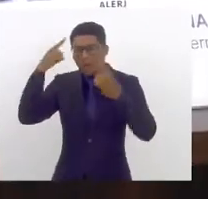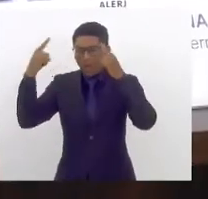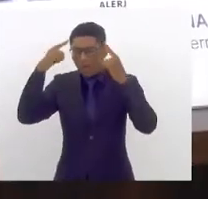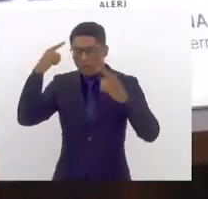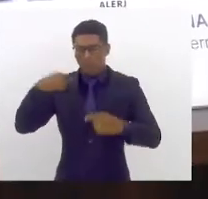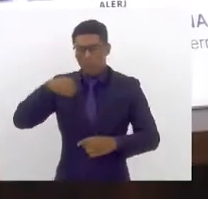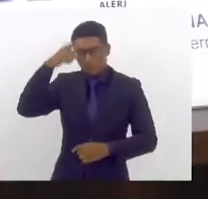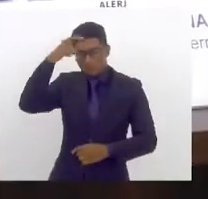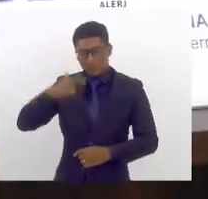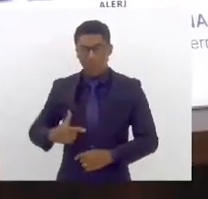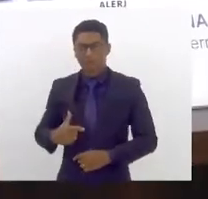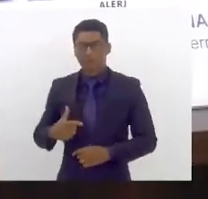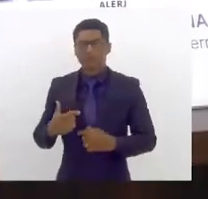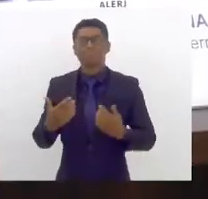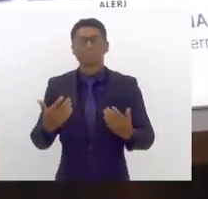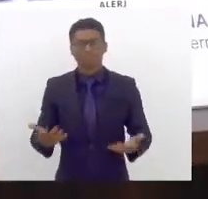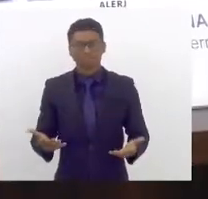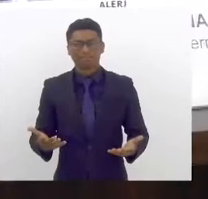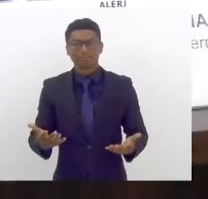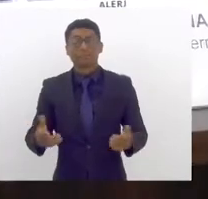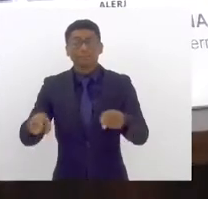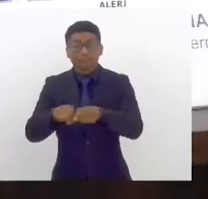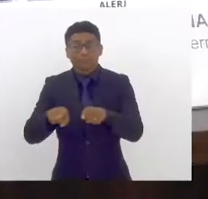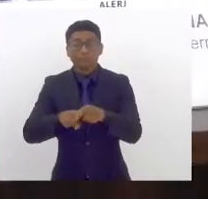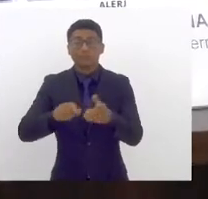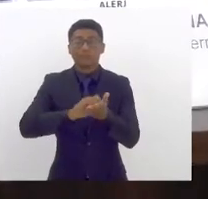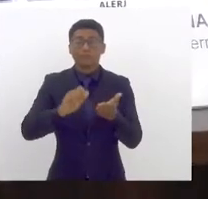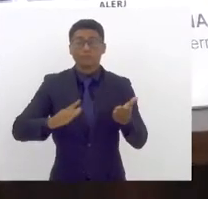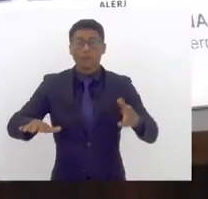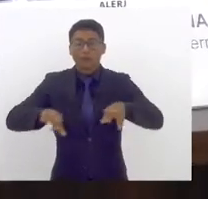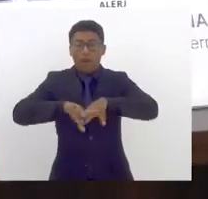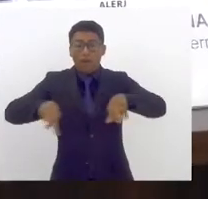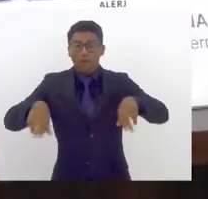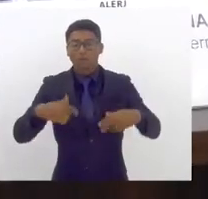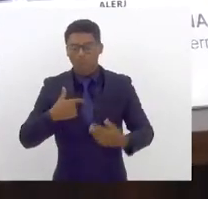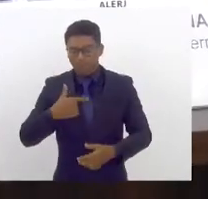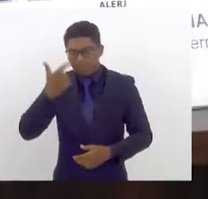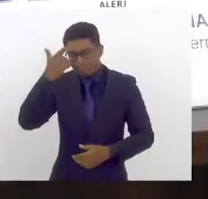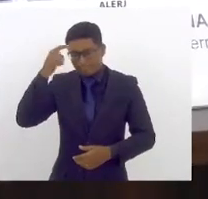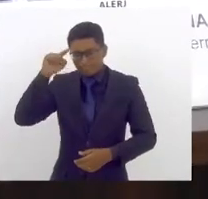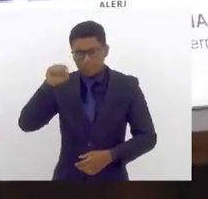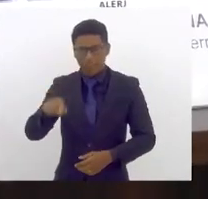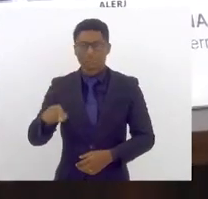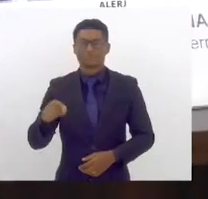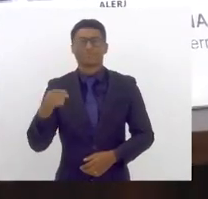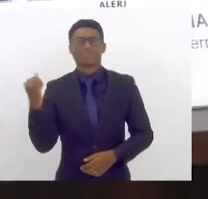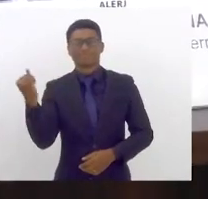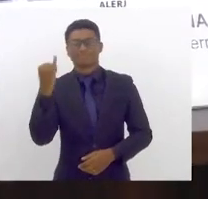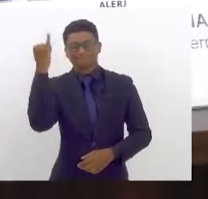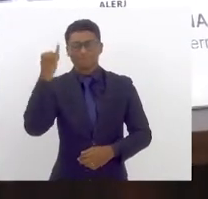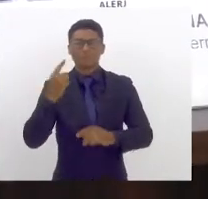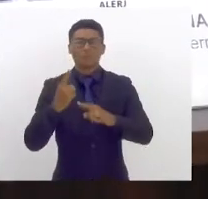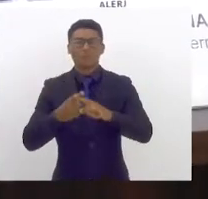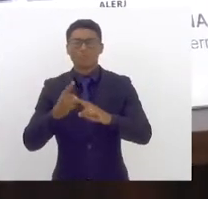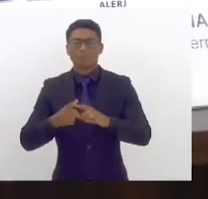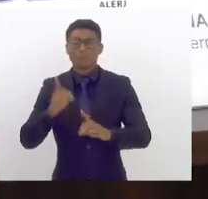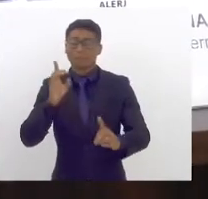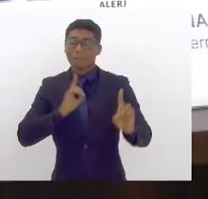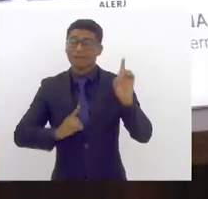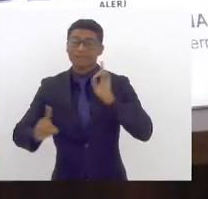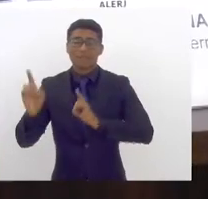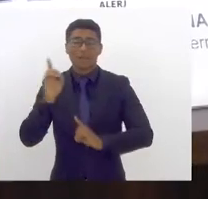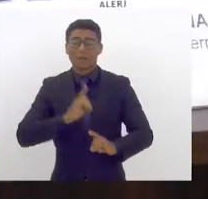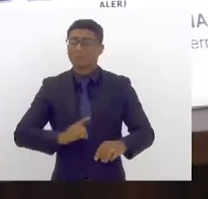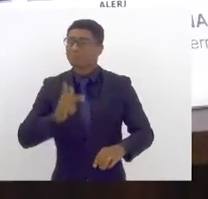então estamos e dá e me dando atividade para ocupar a cabeça né porque realmente a depressão ela é quase que é